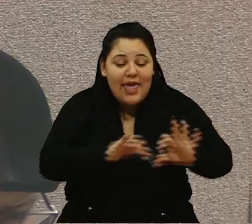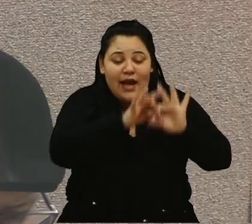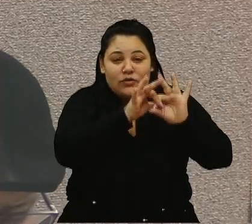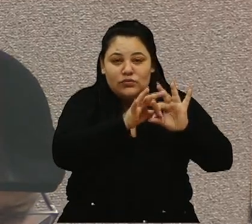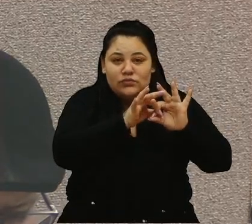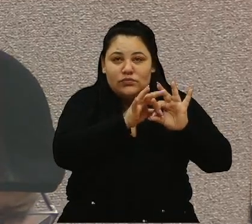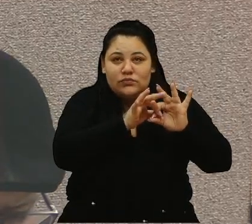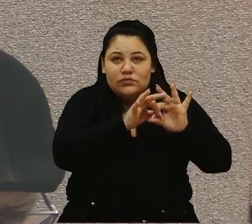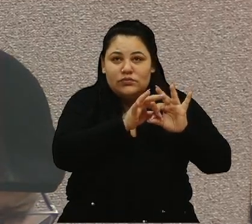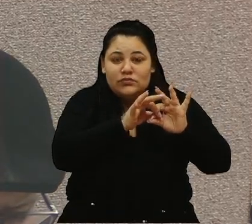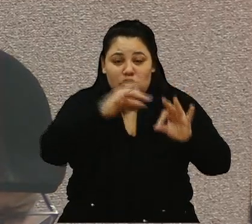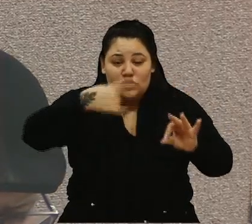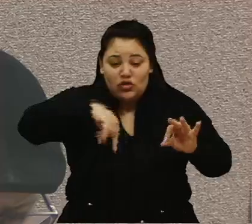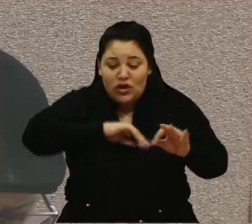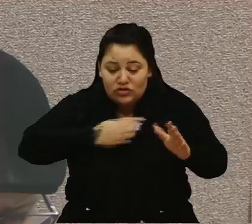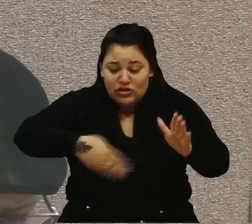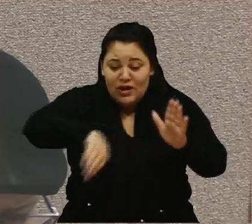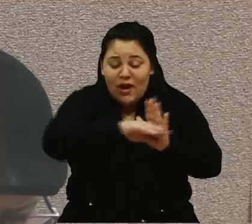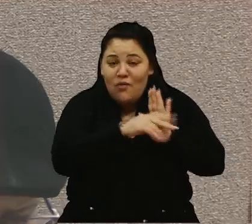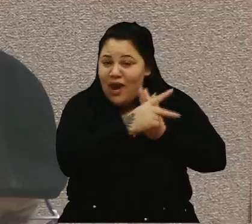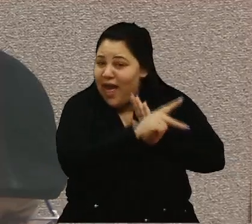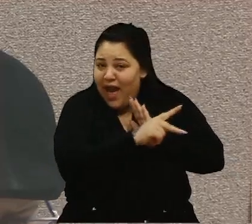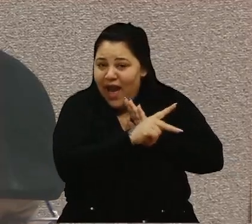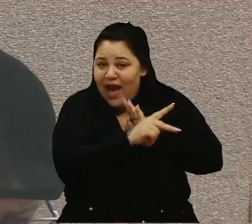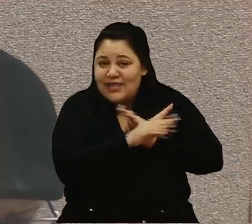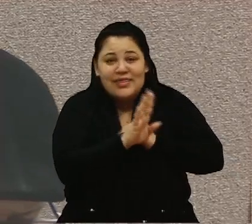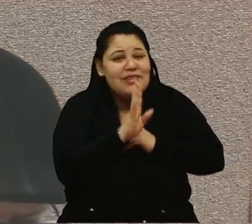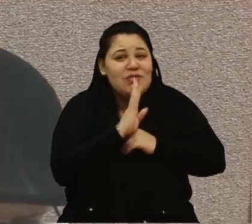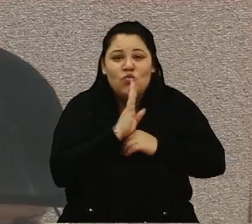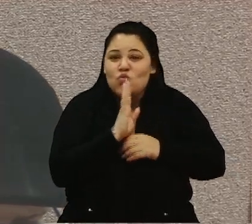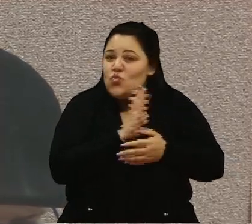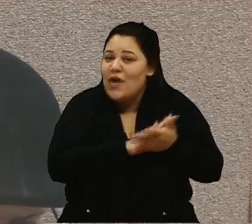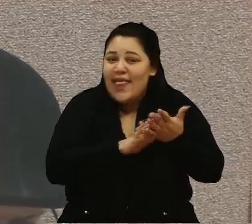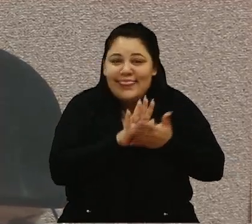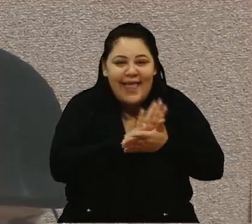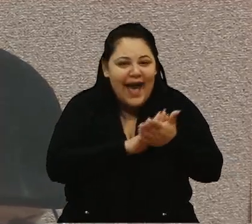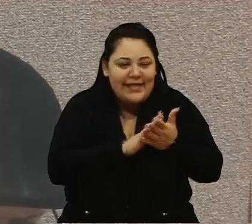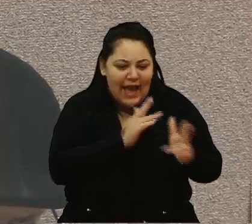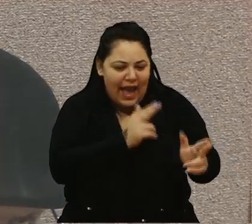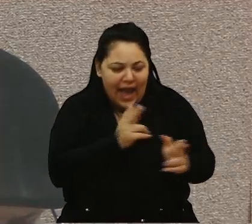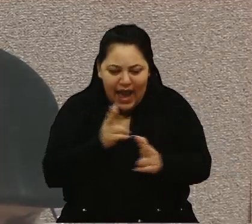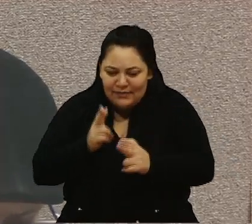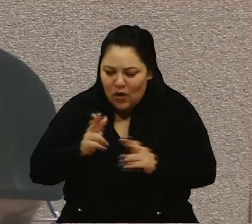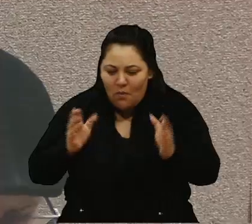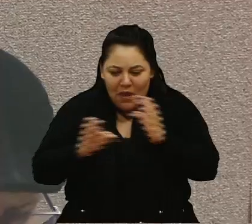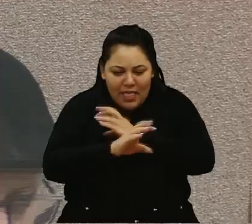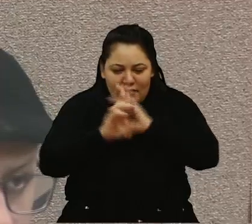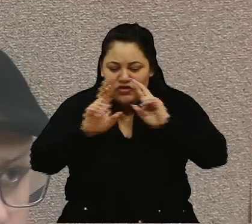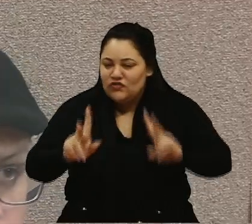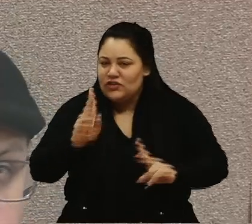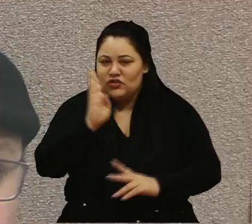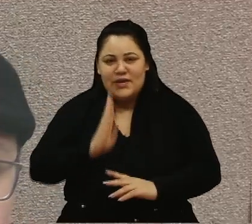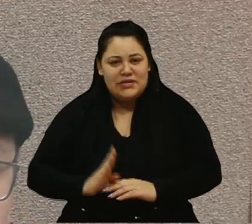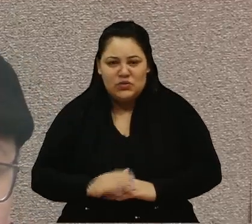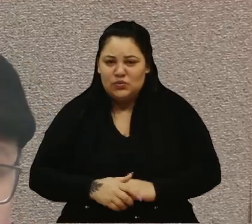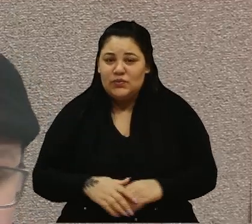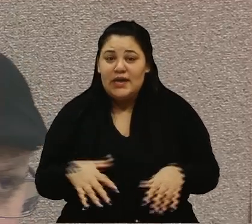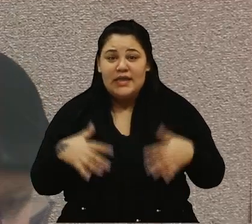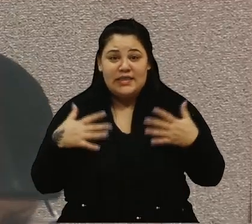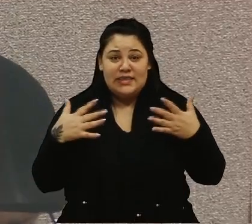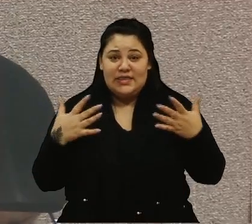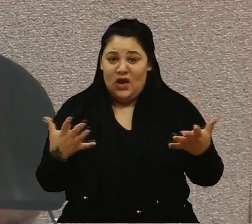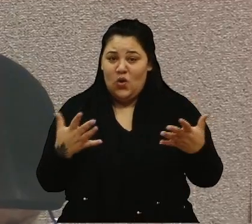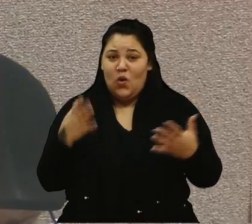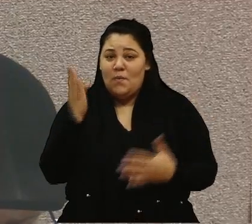os equipamentos eram totalmente distintos daqueles que nós utilizávamos aqui no Brasil. Então, os brasileiros